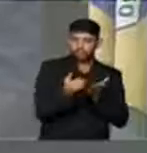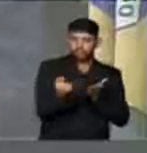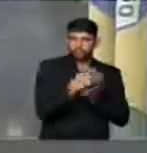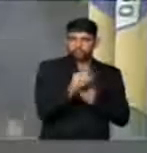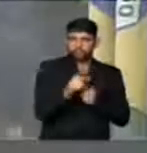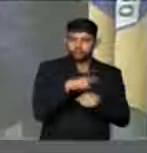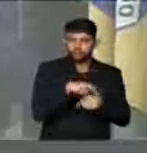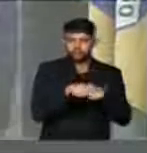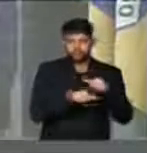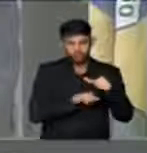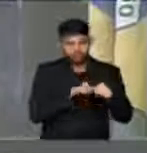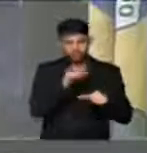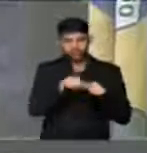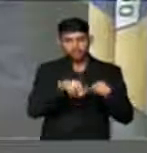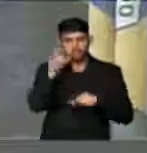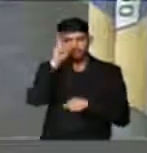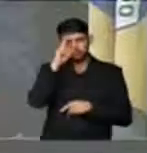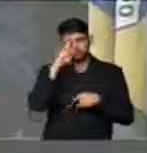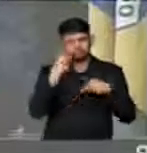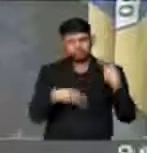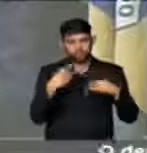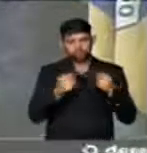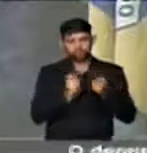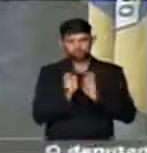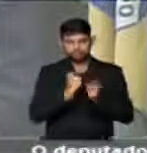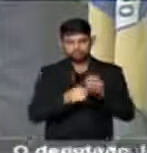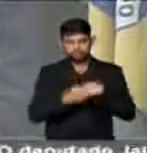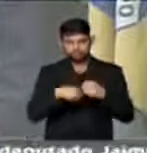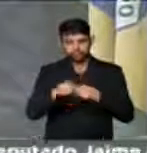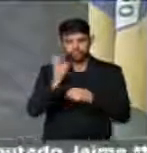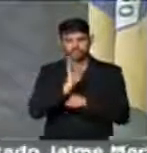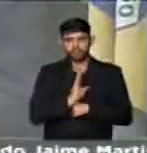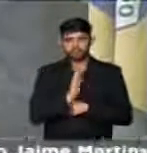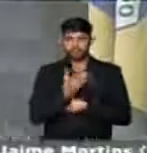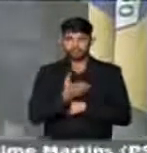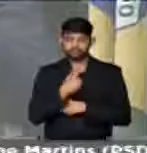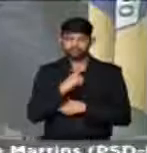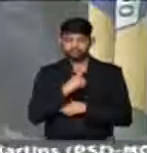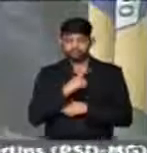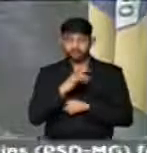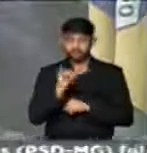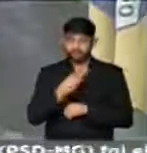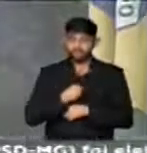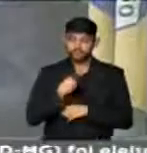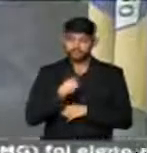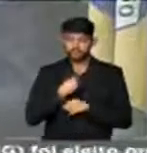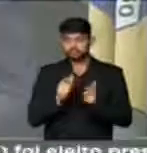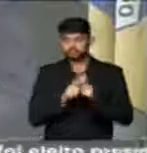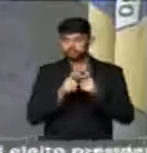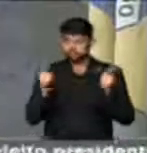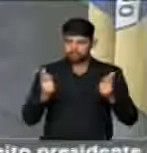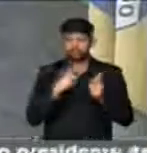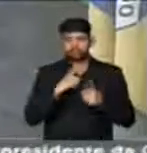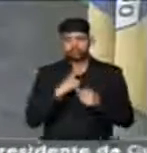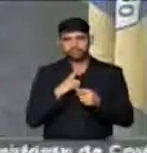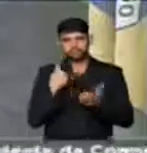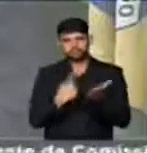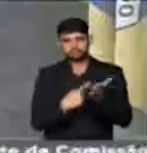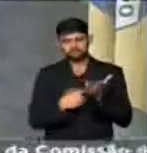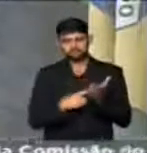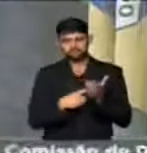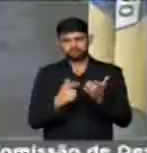reescrever a história política administrativa do nosso país. tem possibilidade imensa de repactuarmos